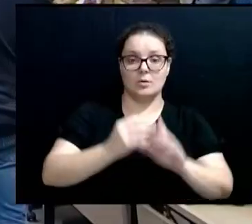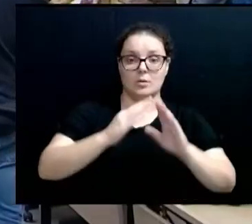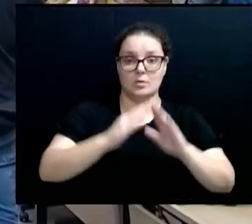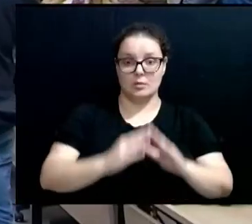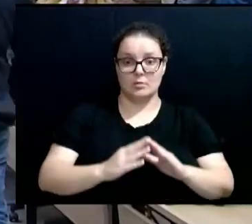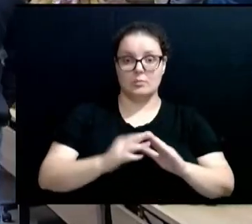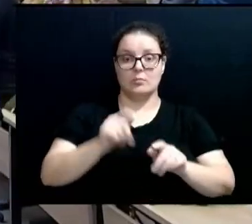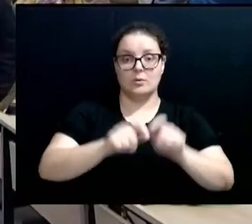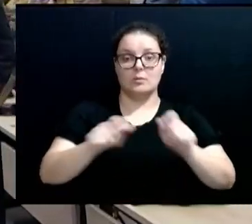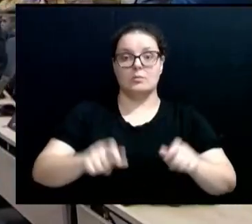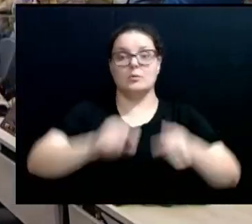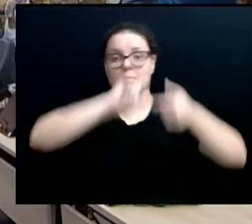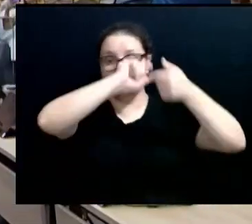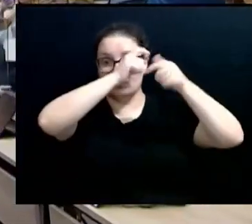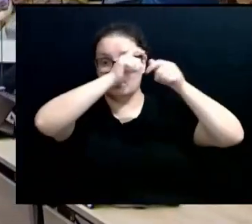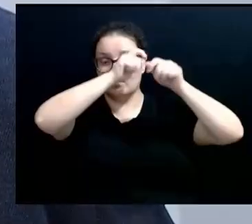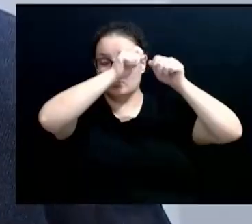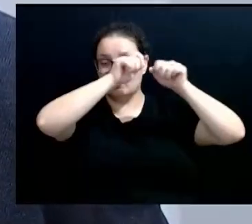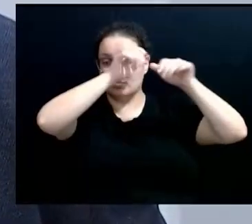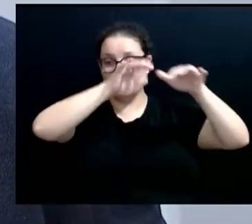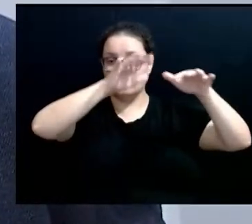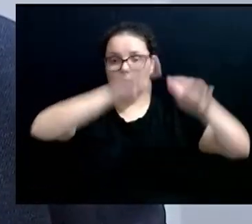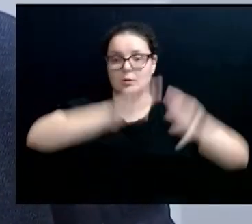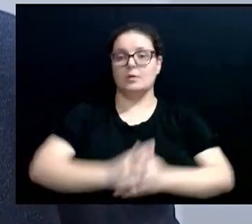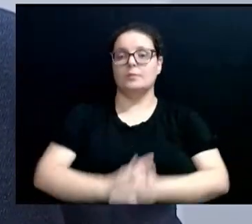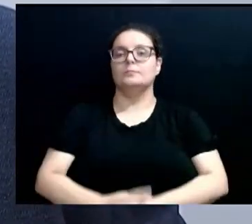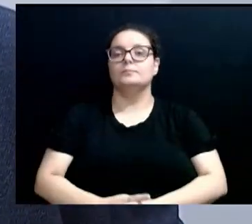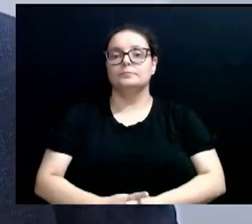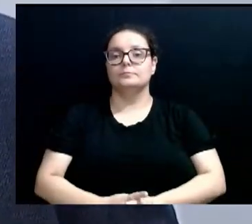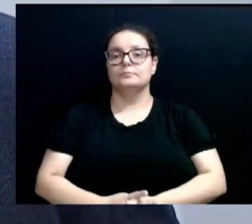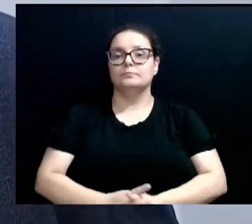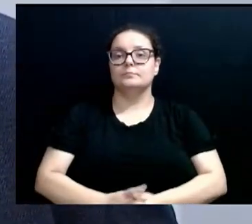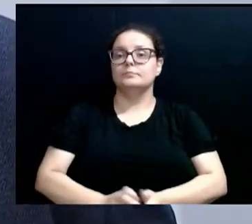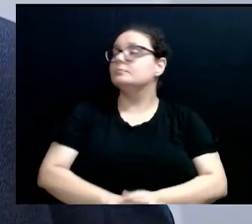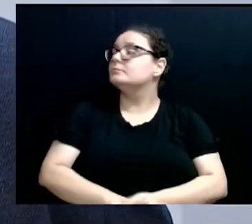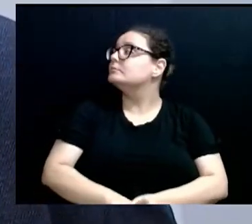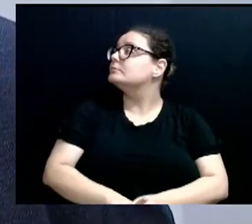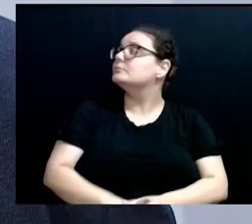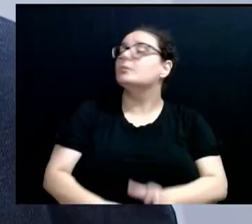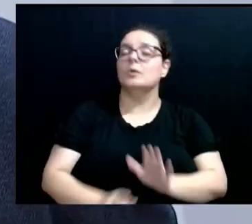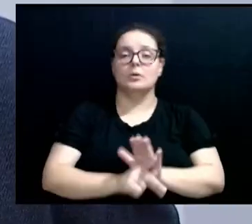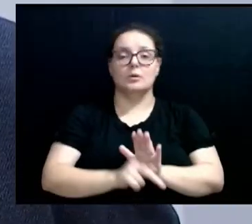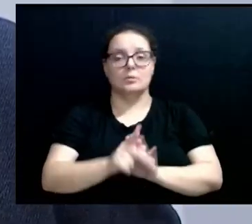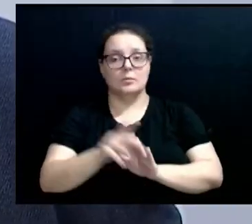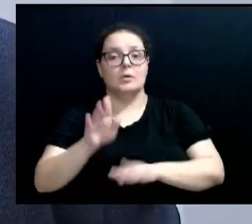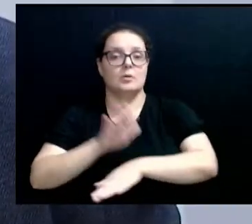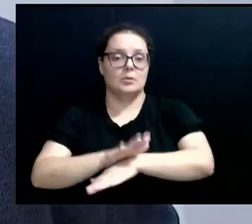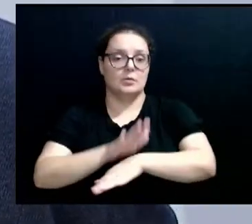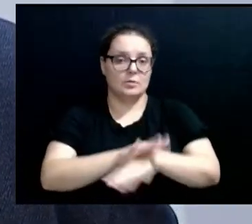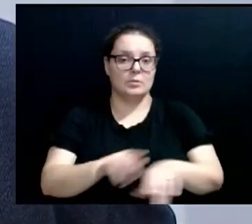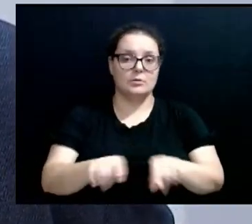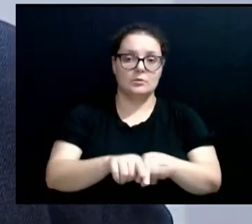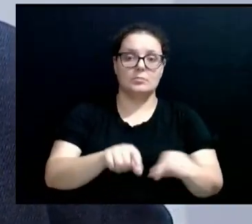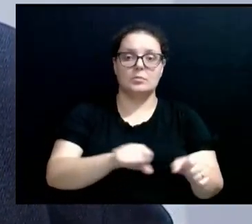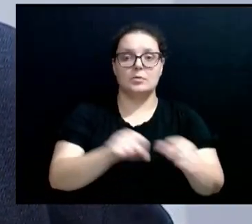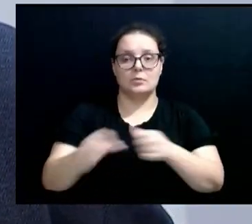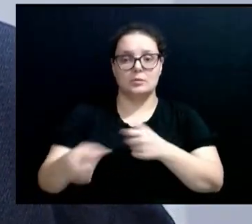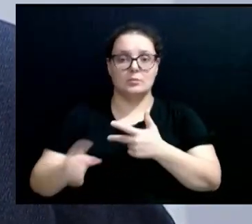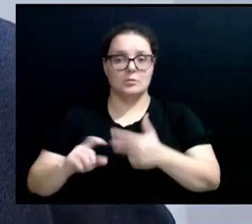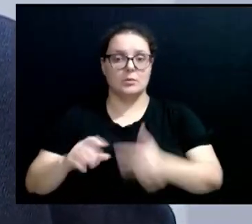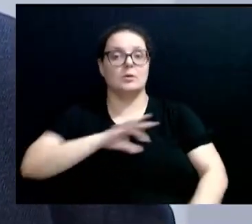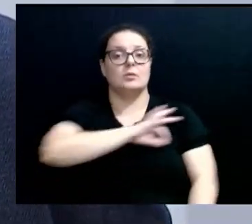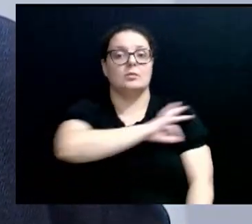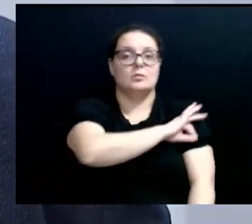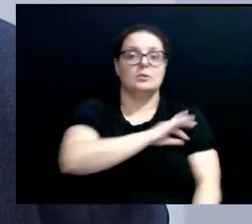com transtorno do espectro autista. O projeto deve contar com a contribuição também do Poder Executivo, da Prefeitura, da Secretaria de Saúde.